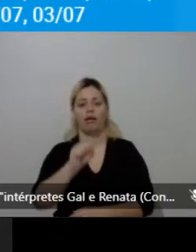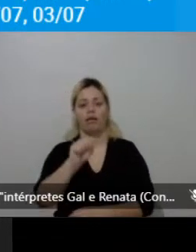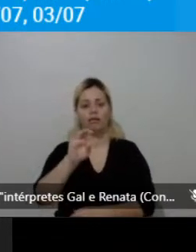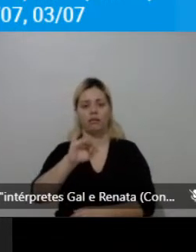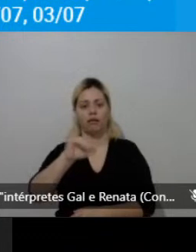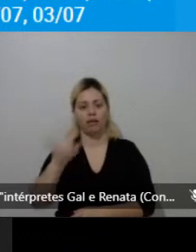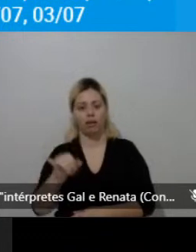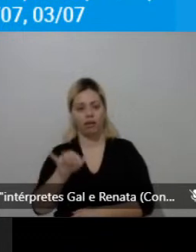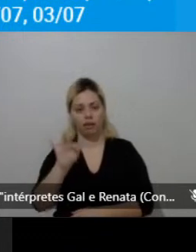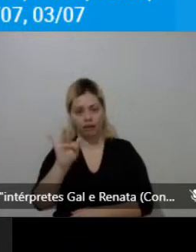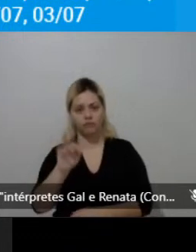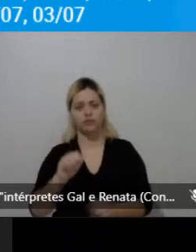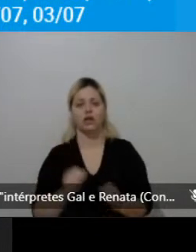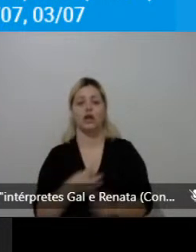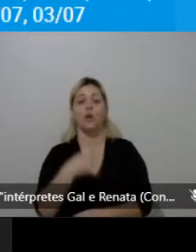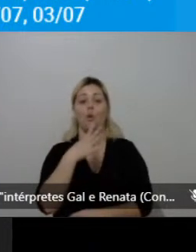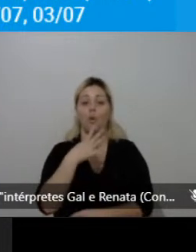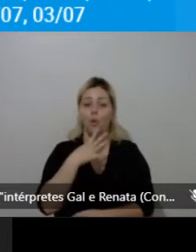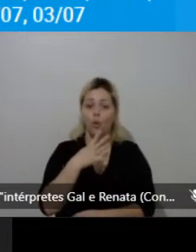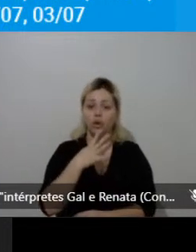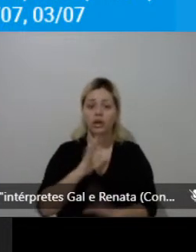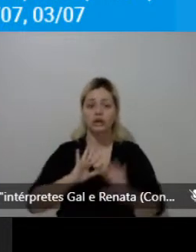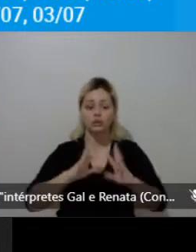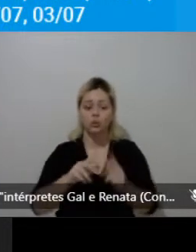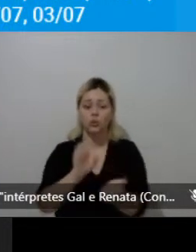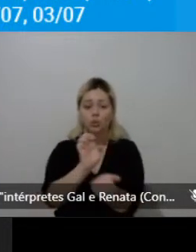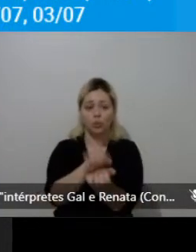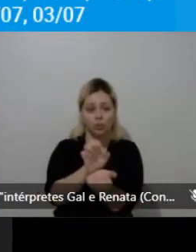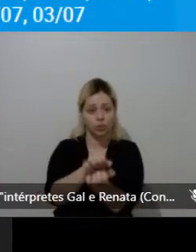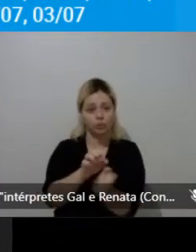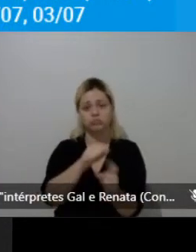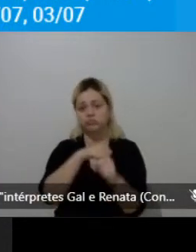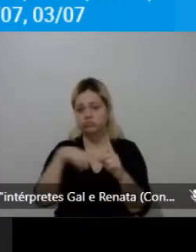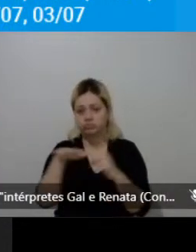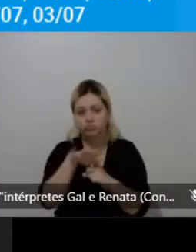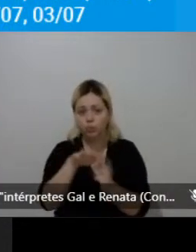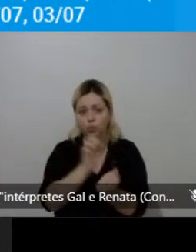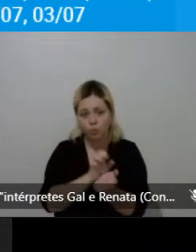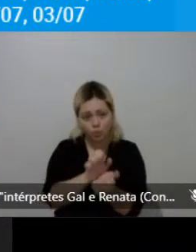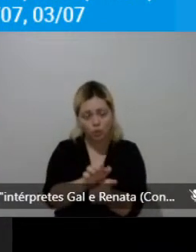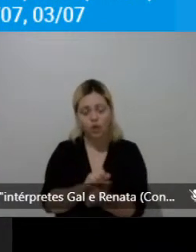quilombolas afirmada, né, e garantida. Então, essa disputa é muito recente.